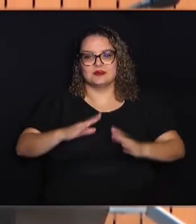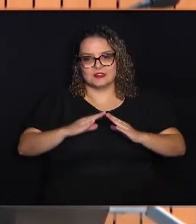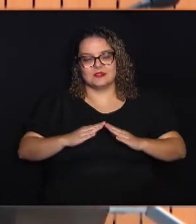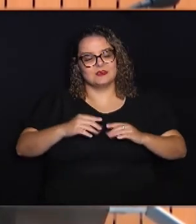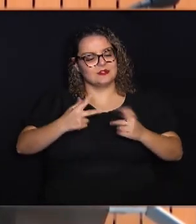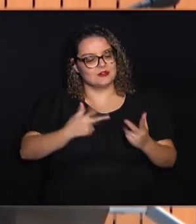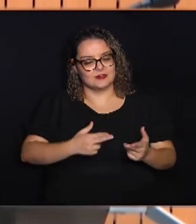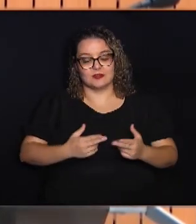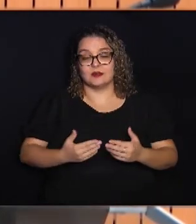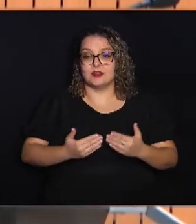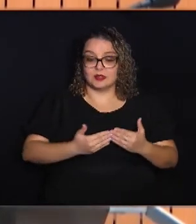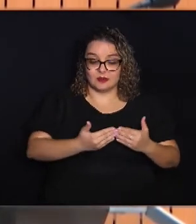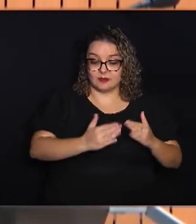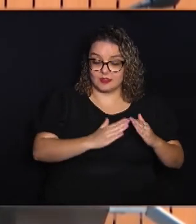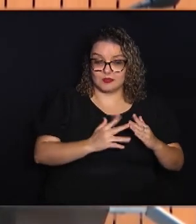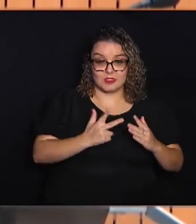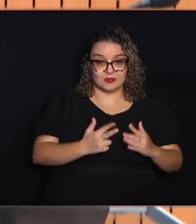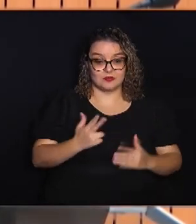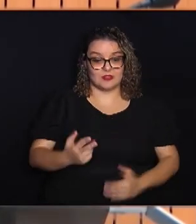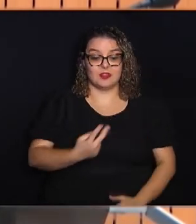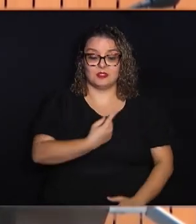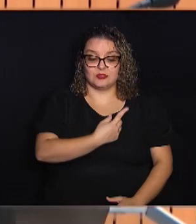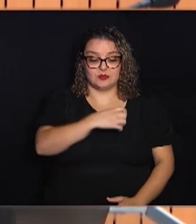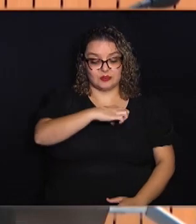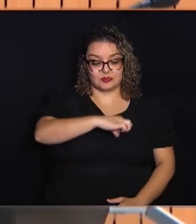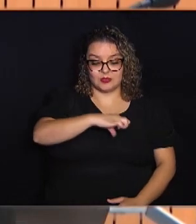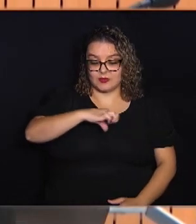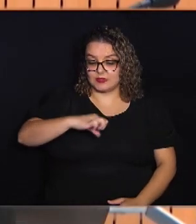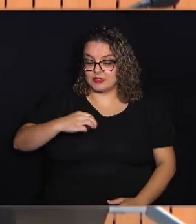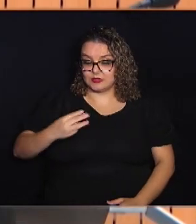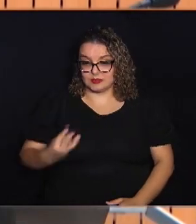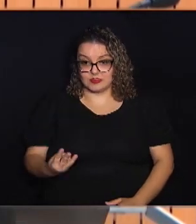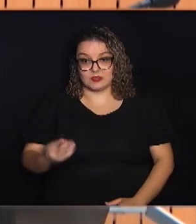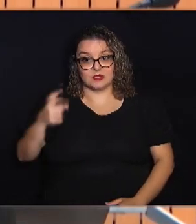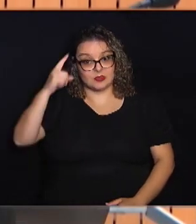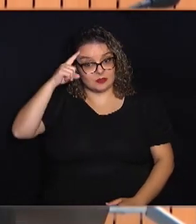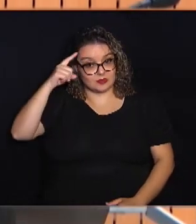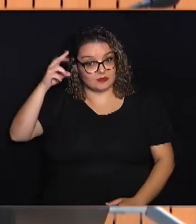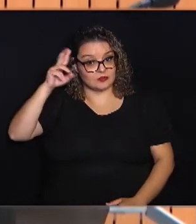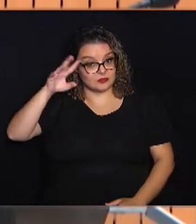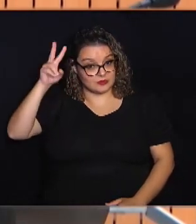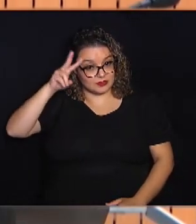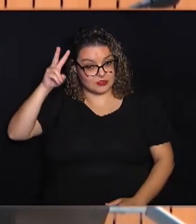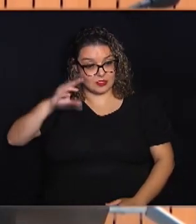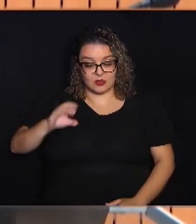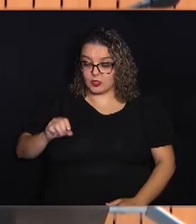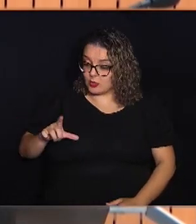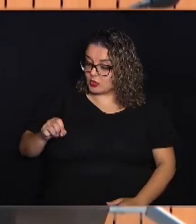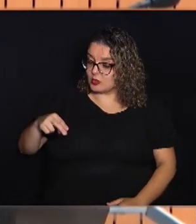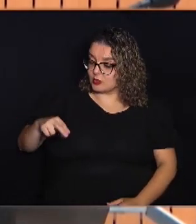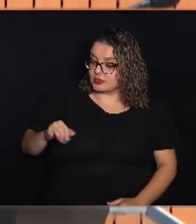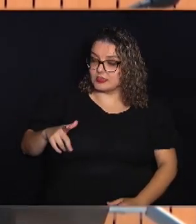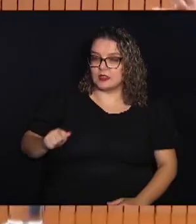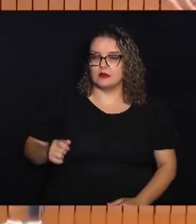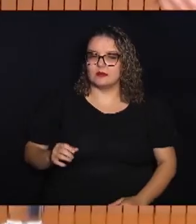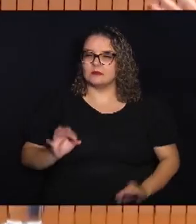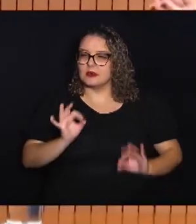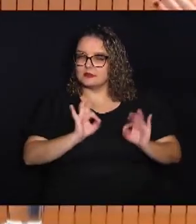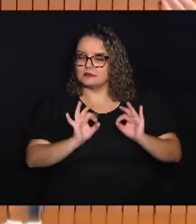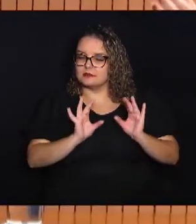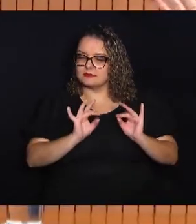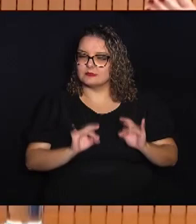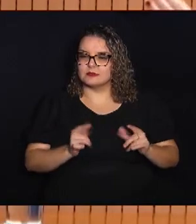mesma fachada desde 1993, que nos remete à época colonial, trazendo um charme todo especial para aquele local.